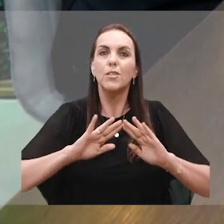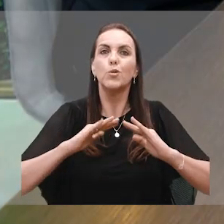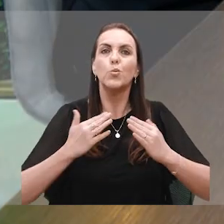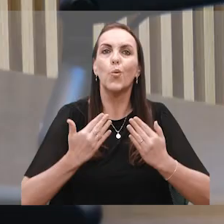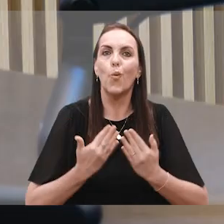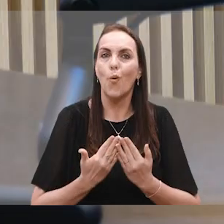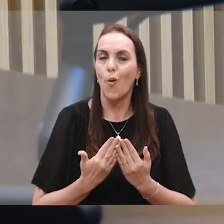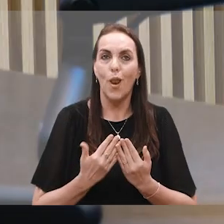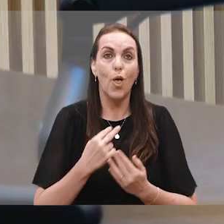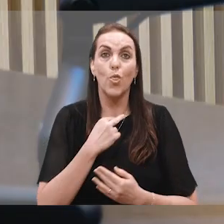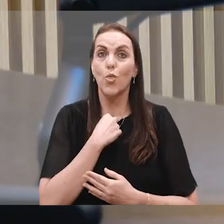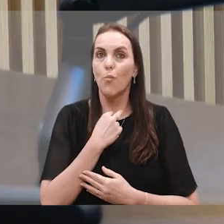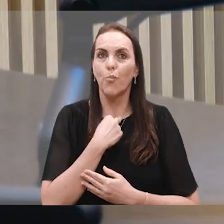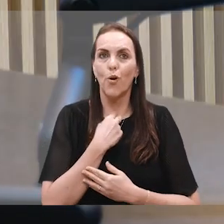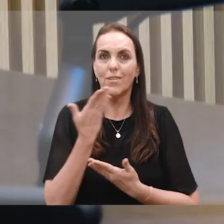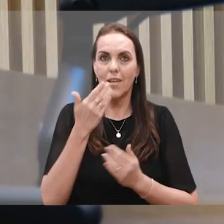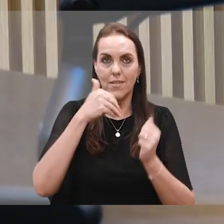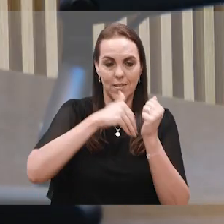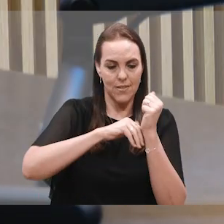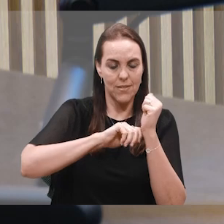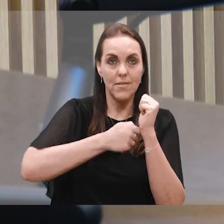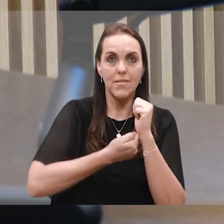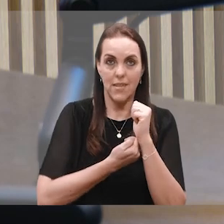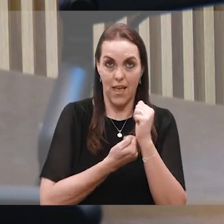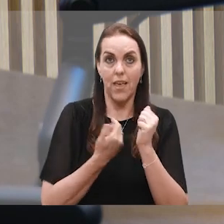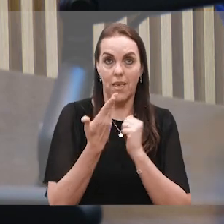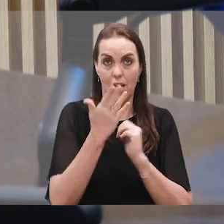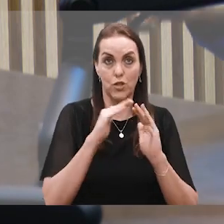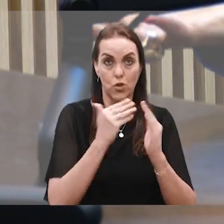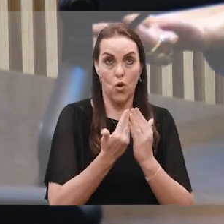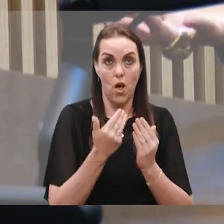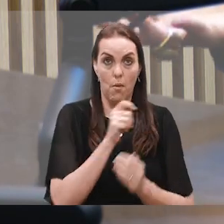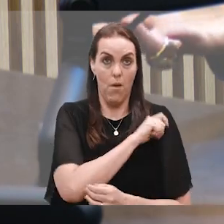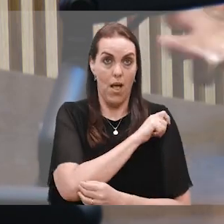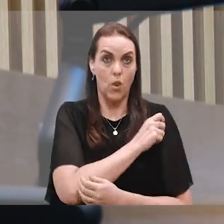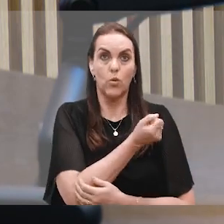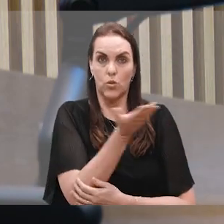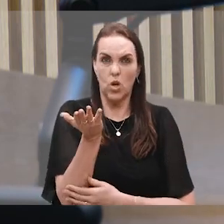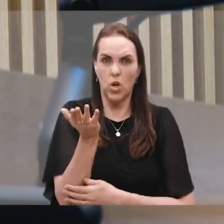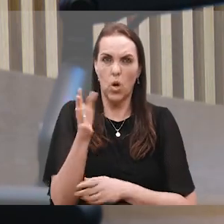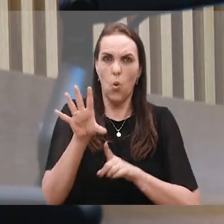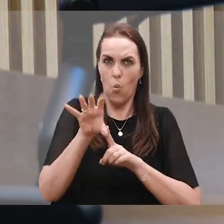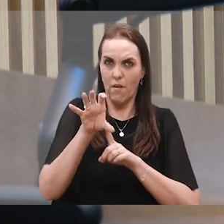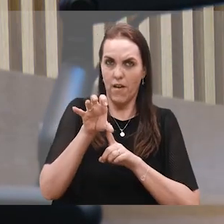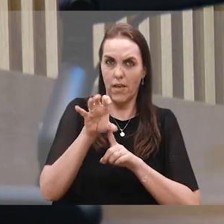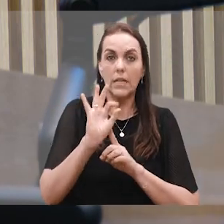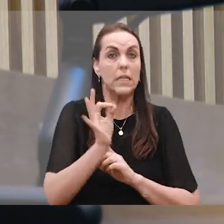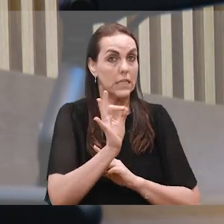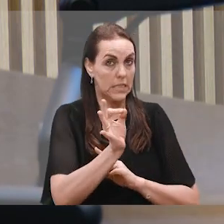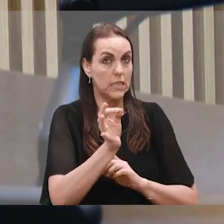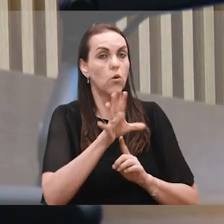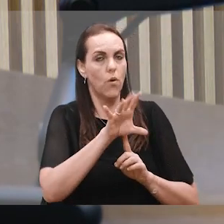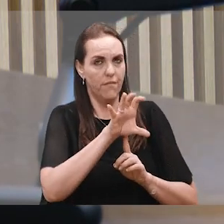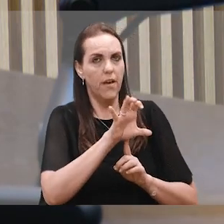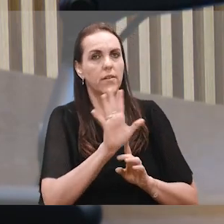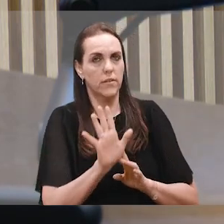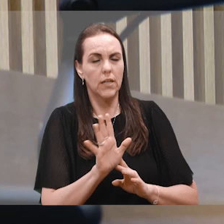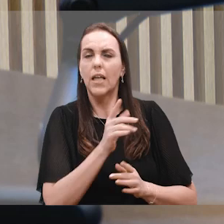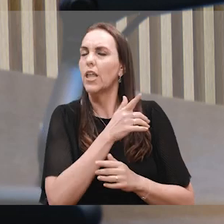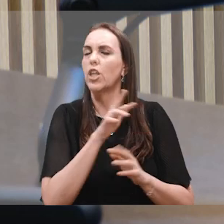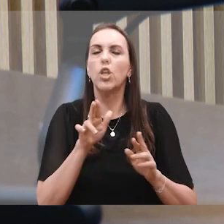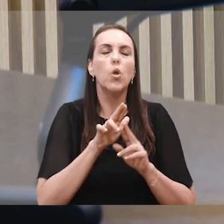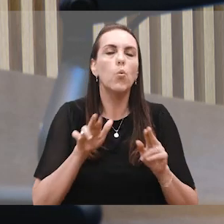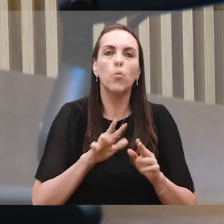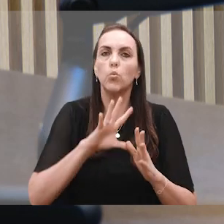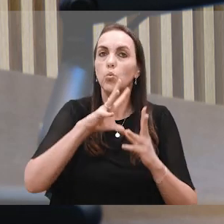escolas, elas não podem fornecer a senha da escola para os alunos, porque O aí Wi-Fi? Wi-Fi.